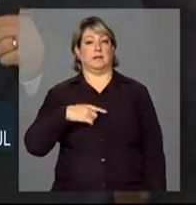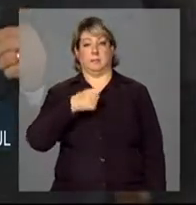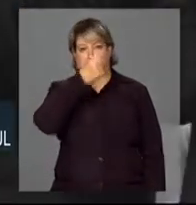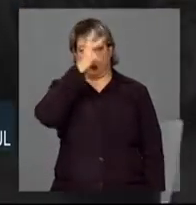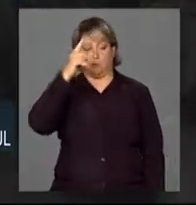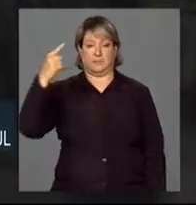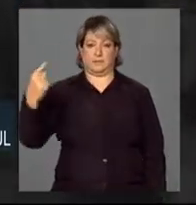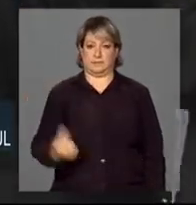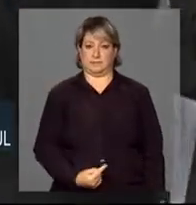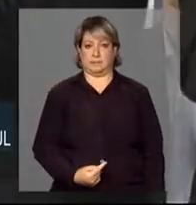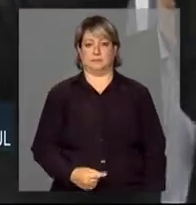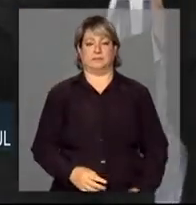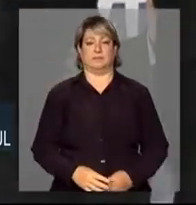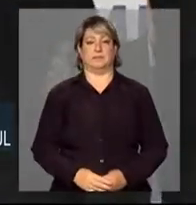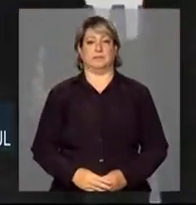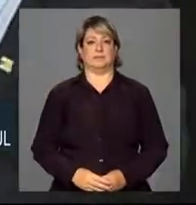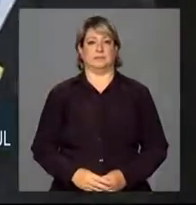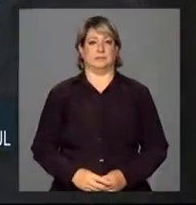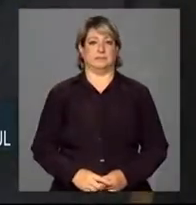Rapac.